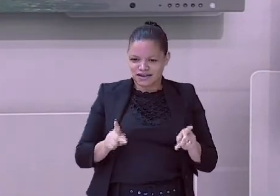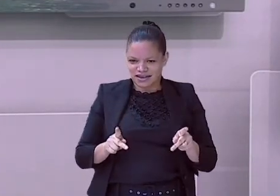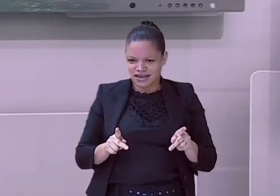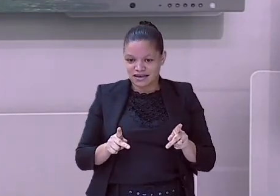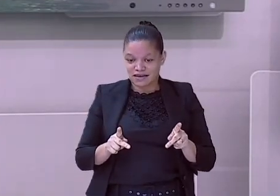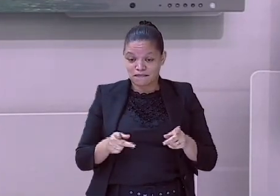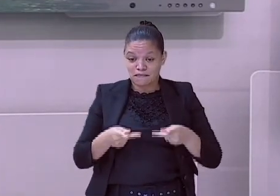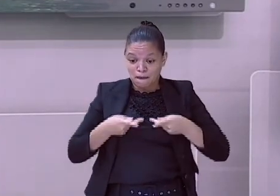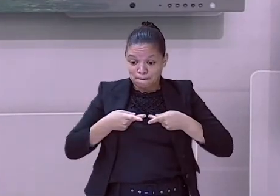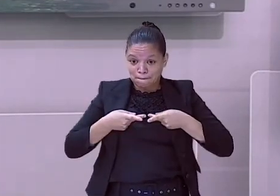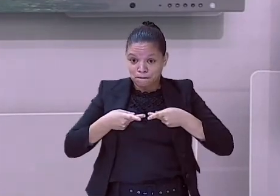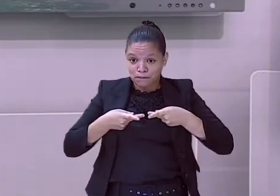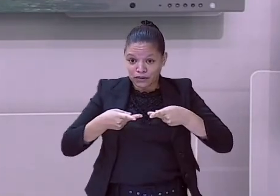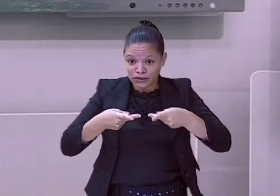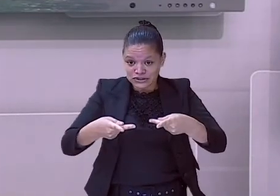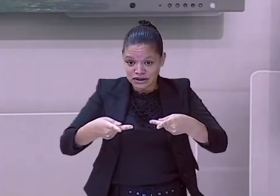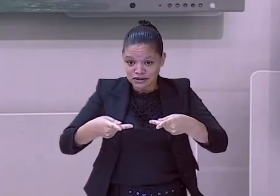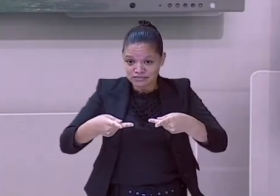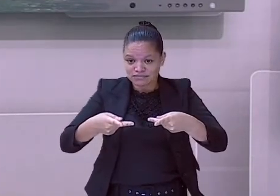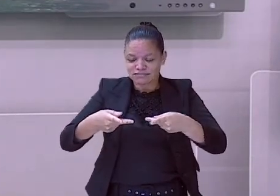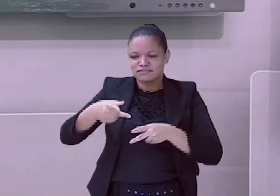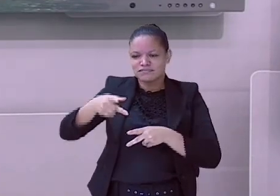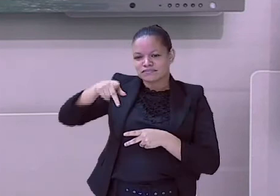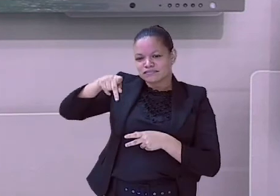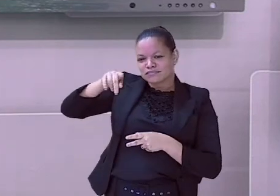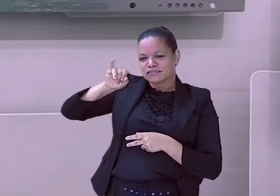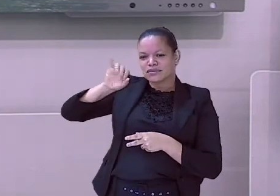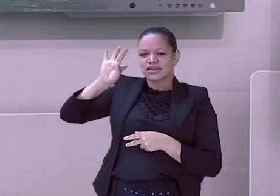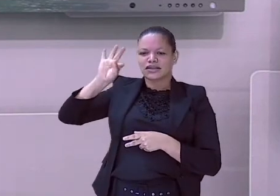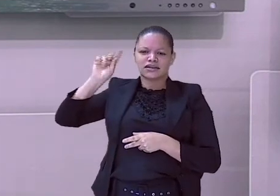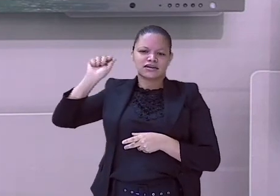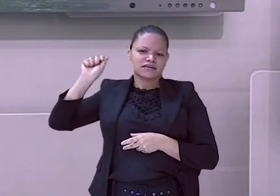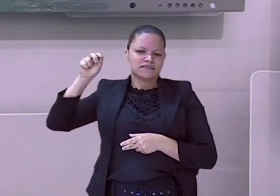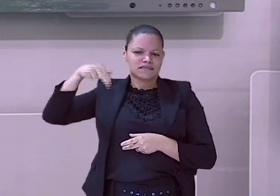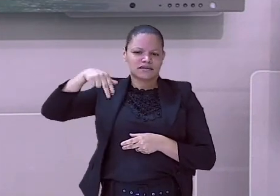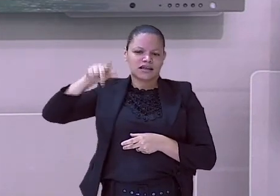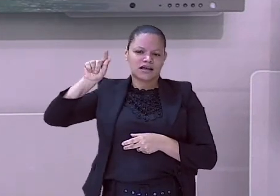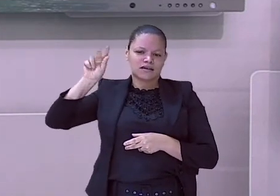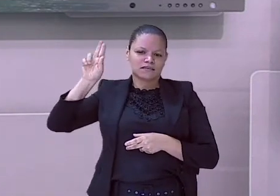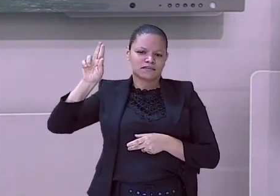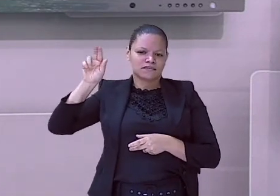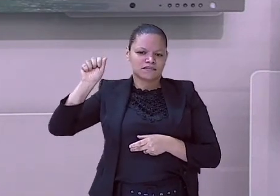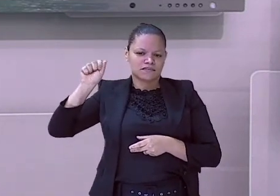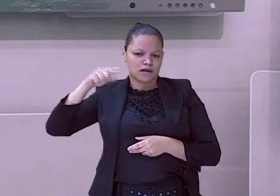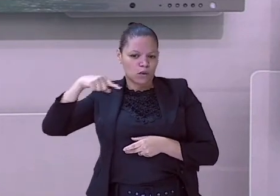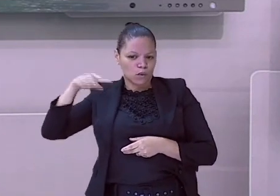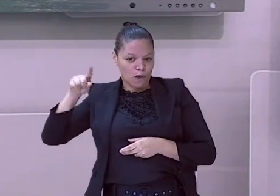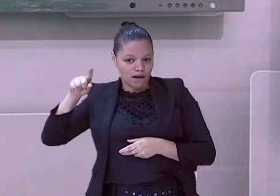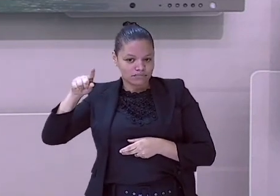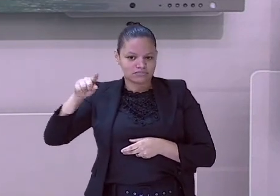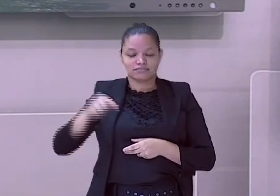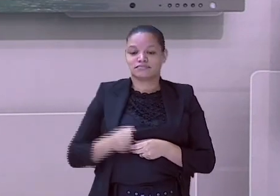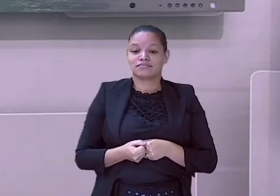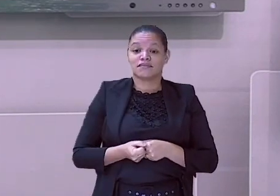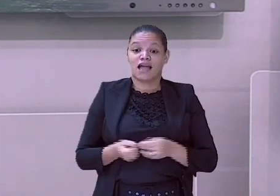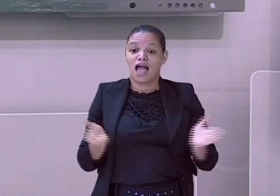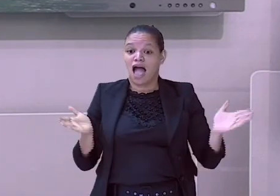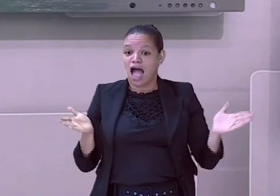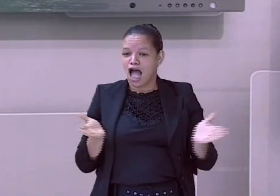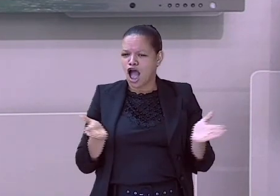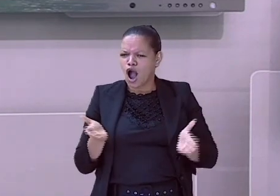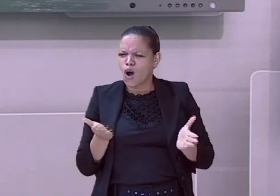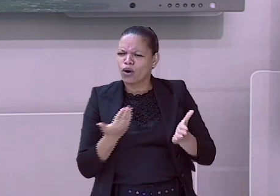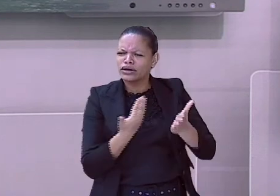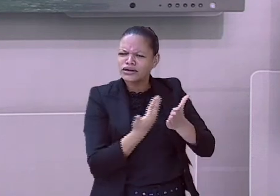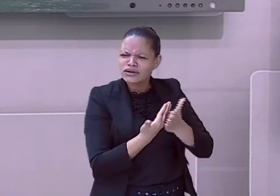muito bem, você concluiu a sua atividade com sucesso. A nossa aula de texto